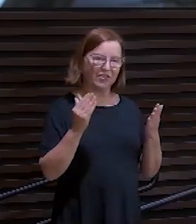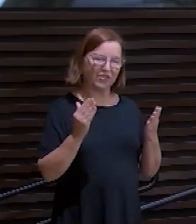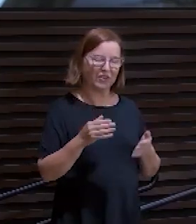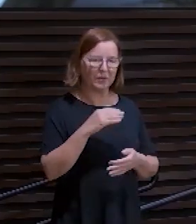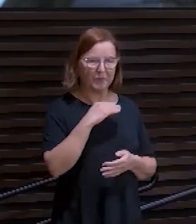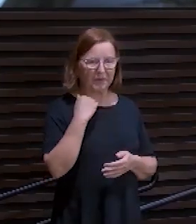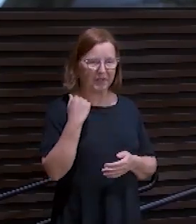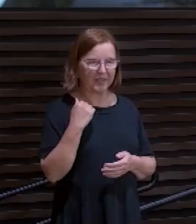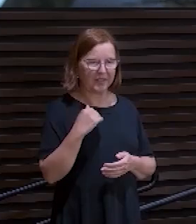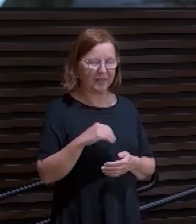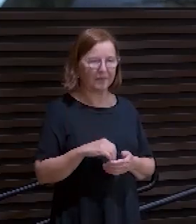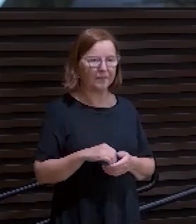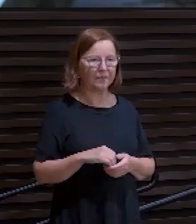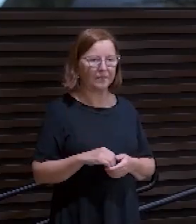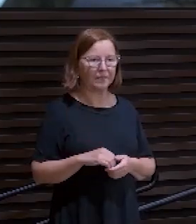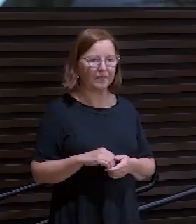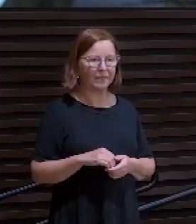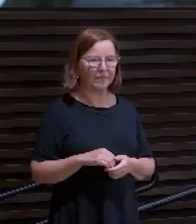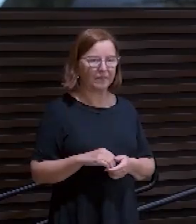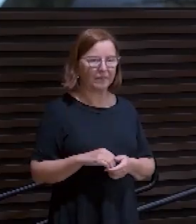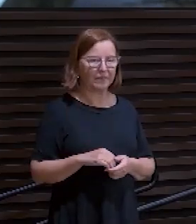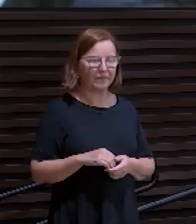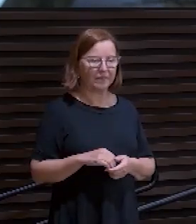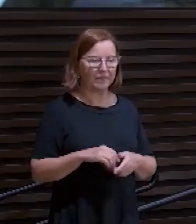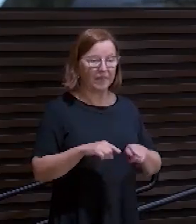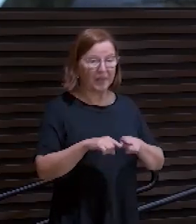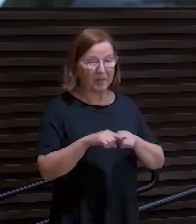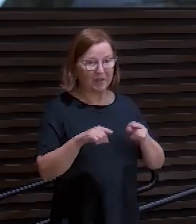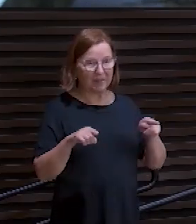nós simplesmente tomarmos conta da nossa casa,